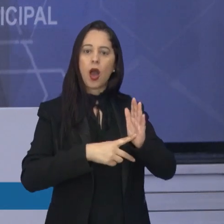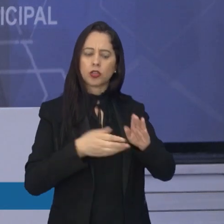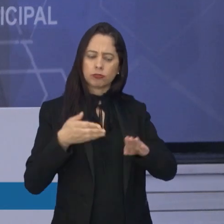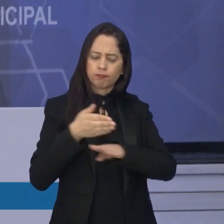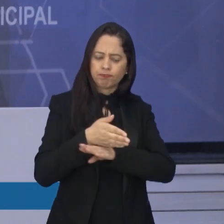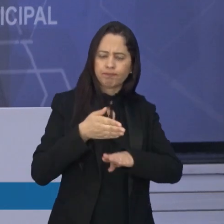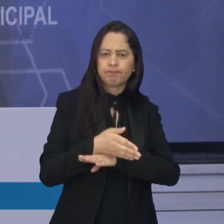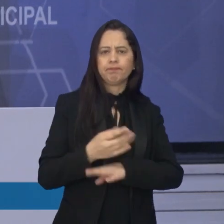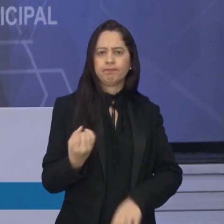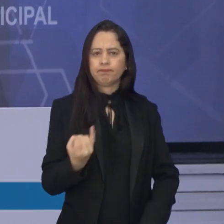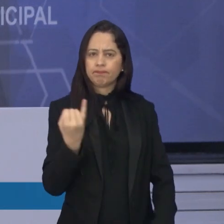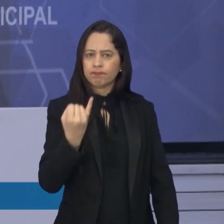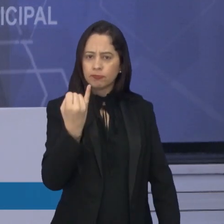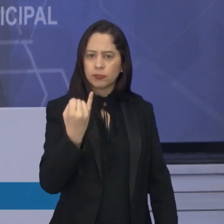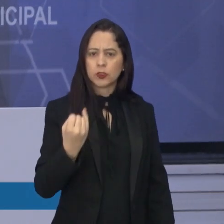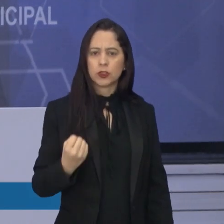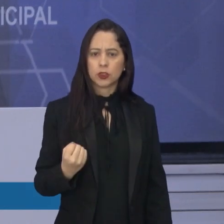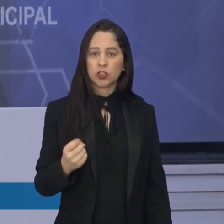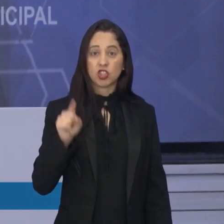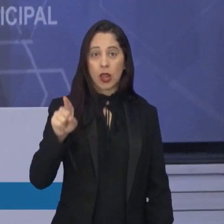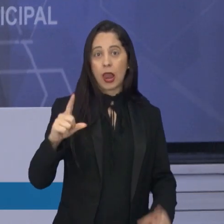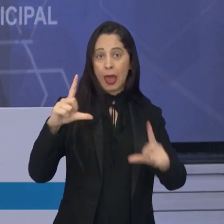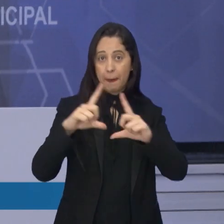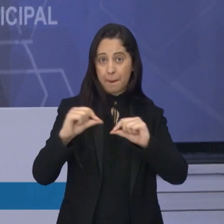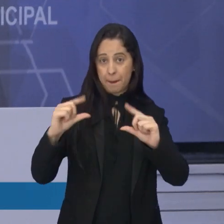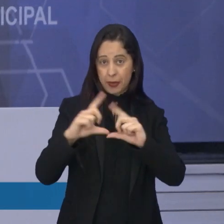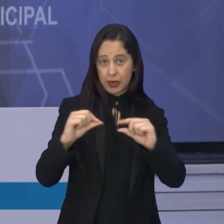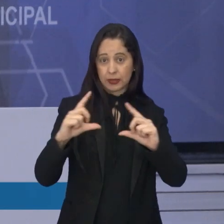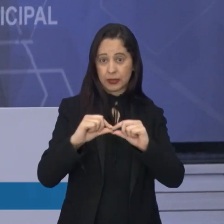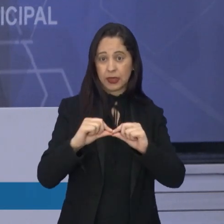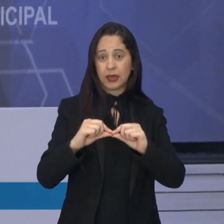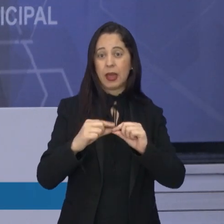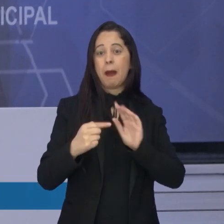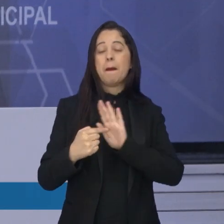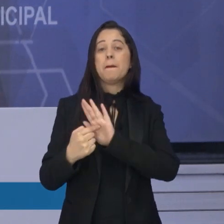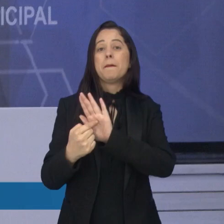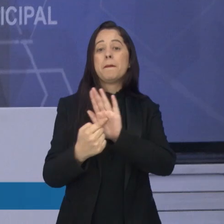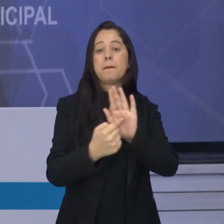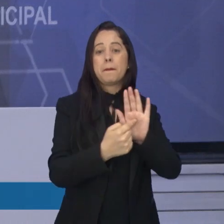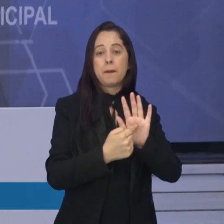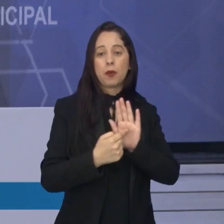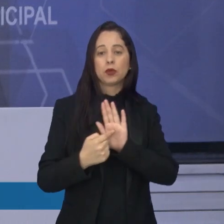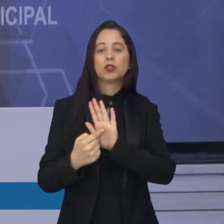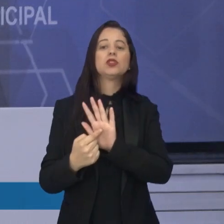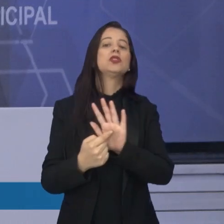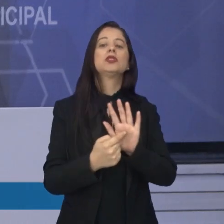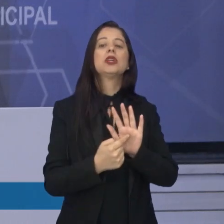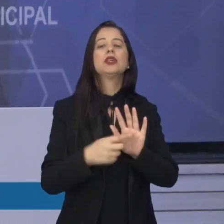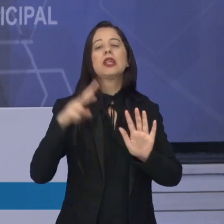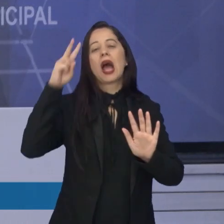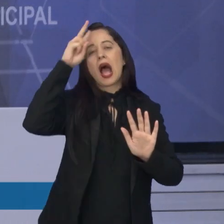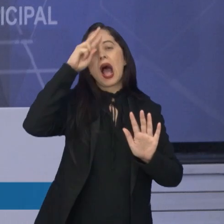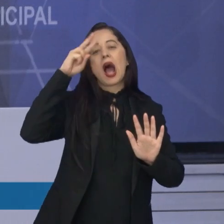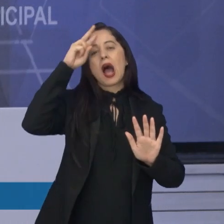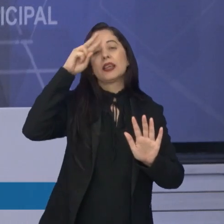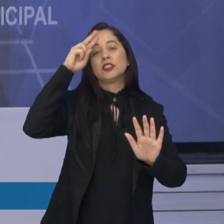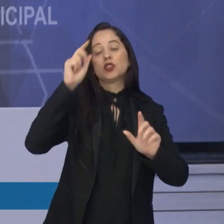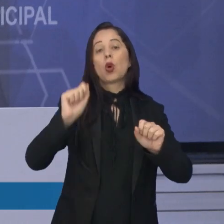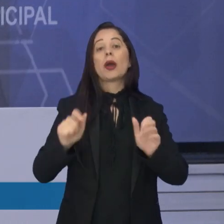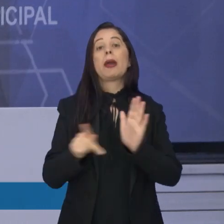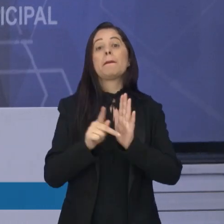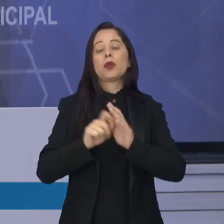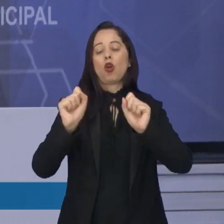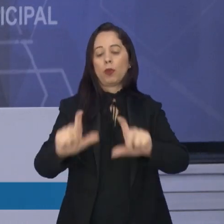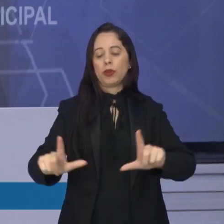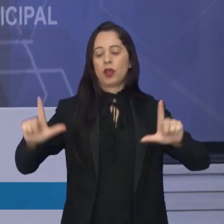muito importante, em Brasília, uma exposição que nós fizemos mostrando a história da urna eletrônica e